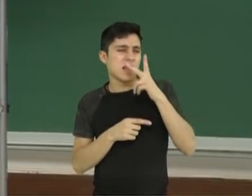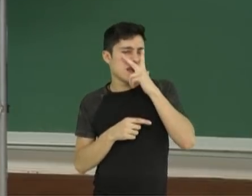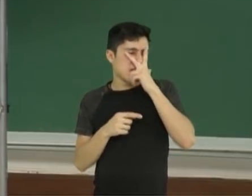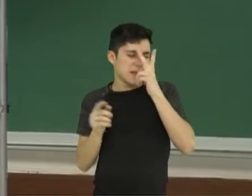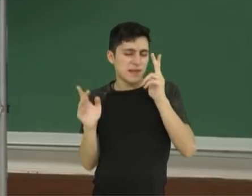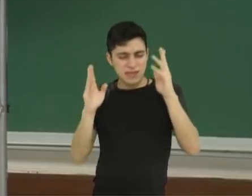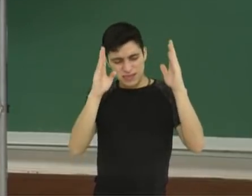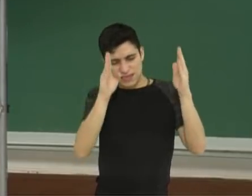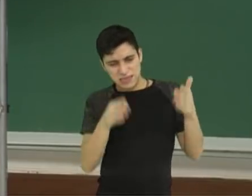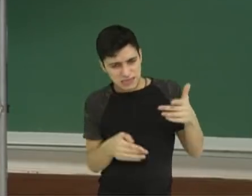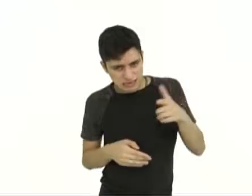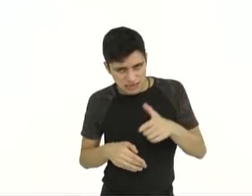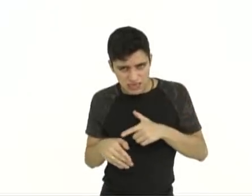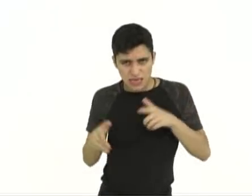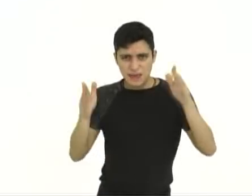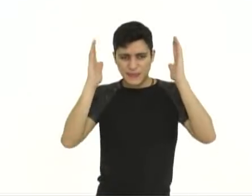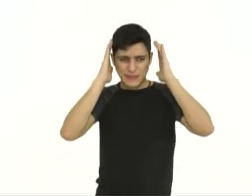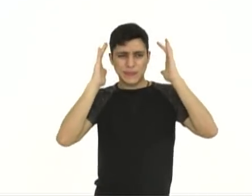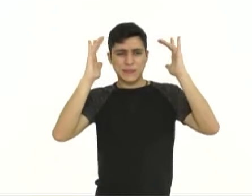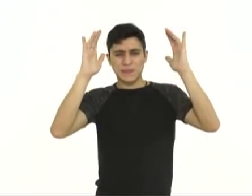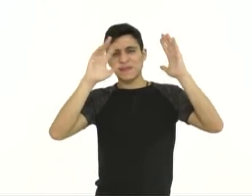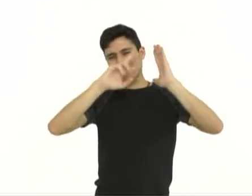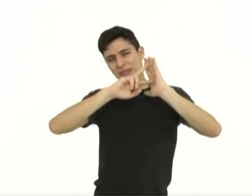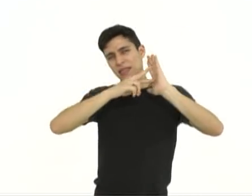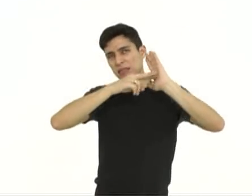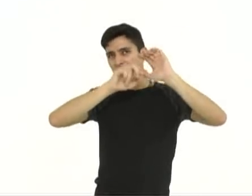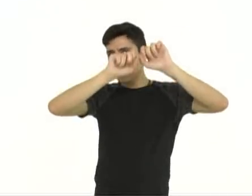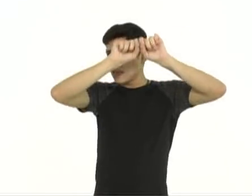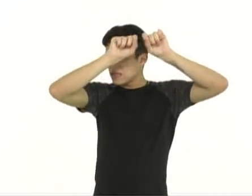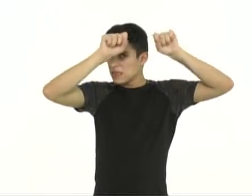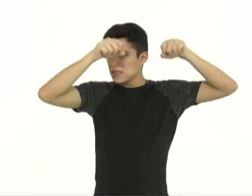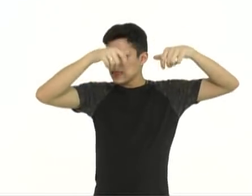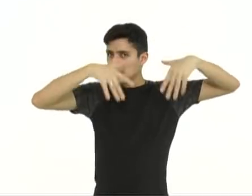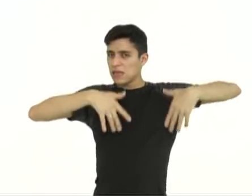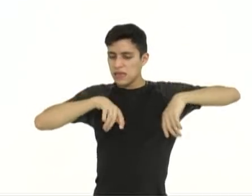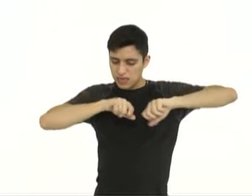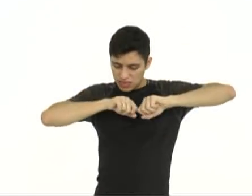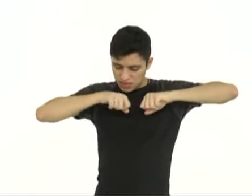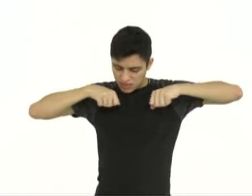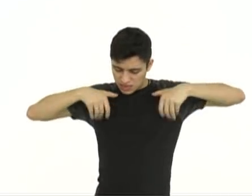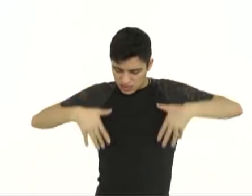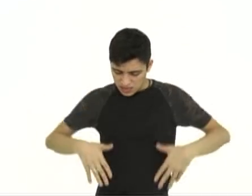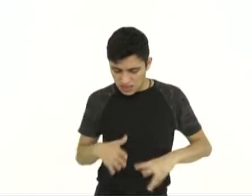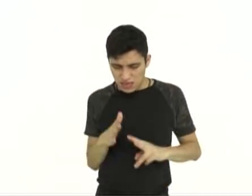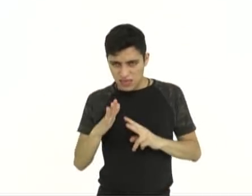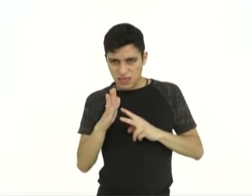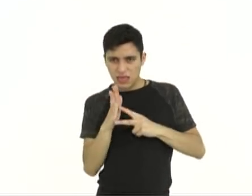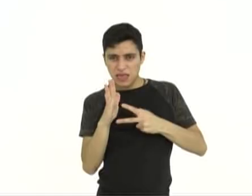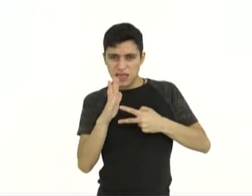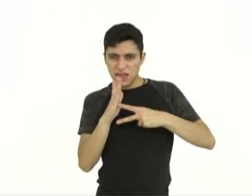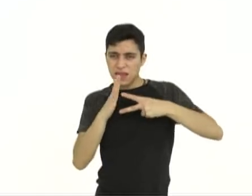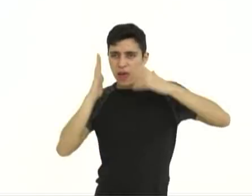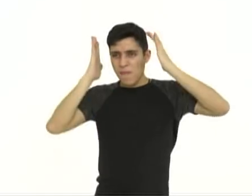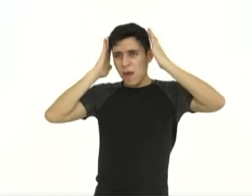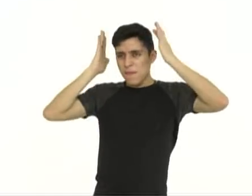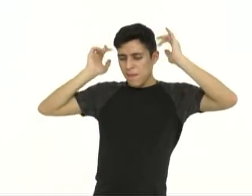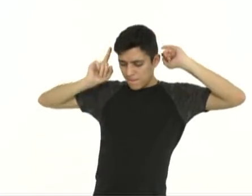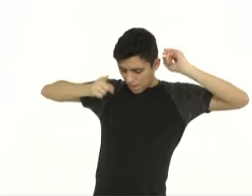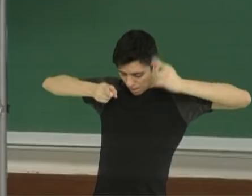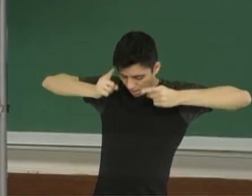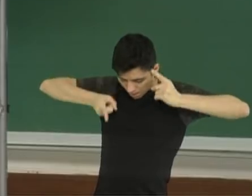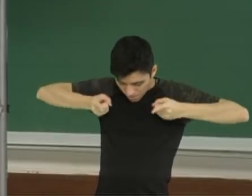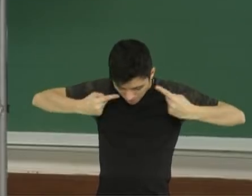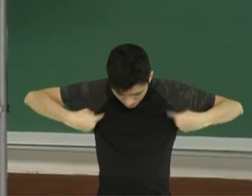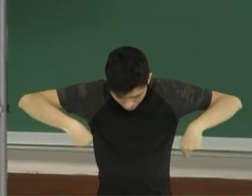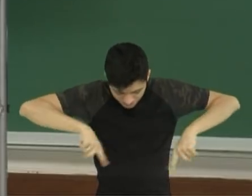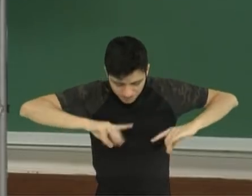esquerda, tem um cérebro, sistema nervoso, central e periférico, que manda os comandos para o nosso corpo, que comanda os